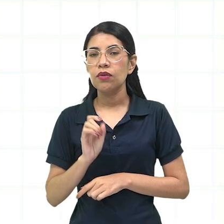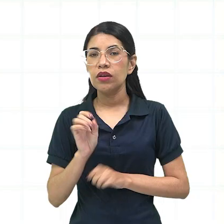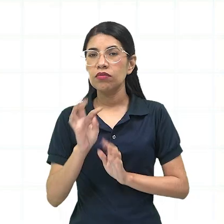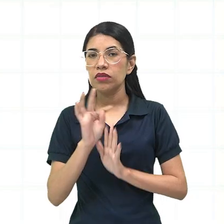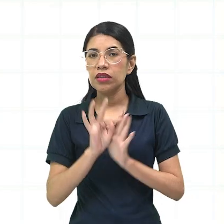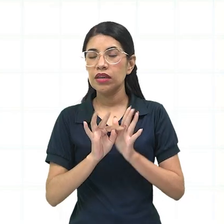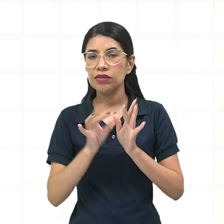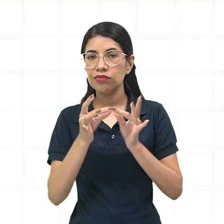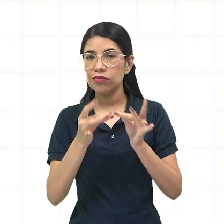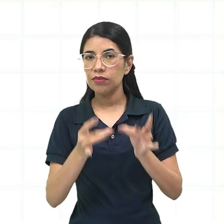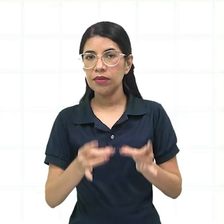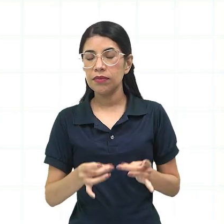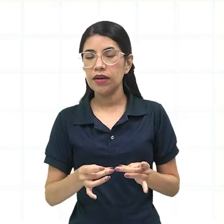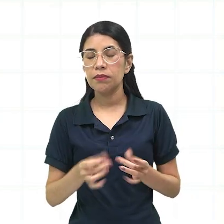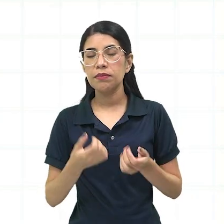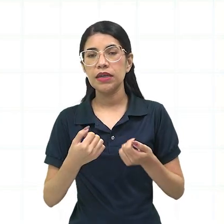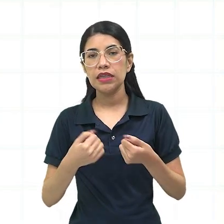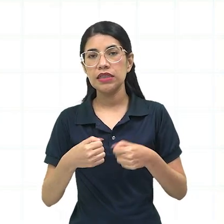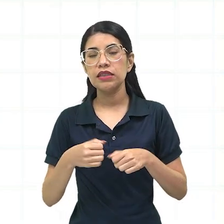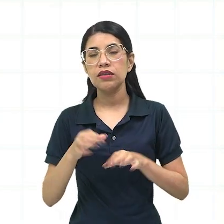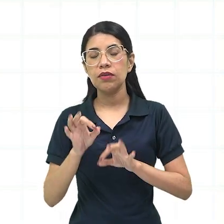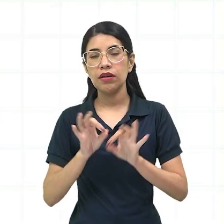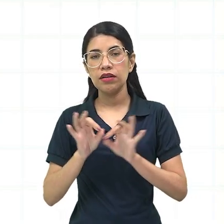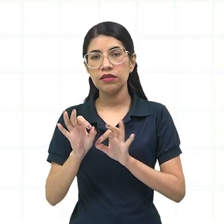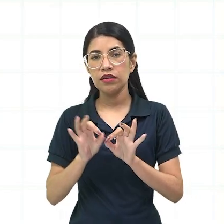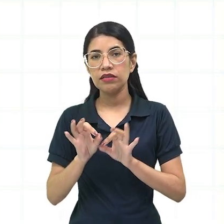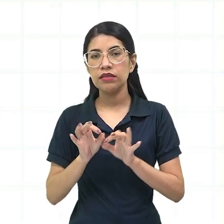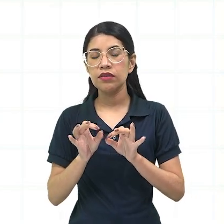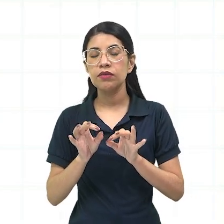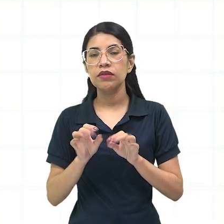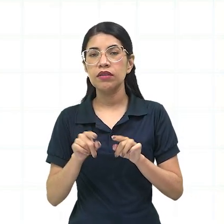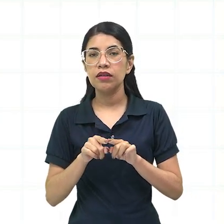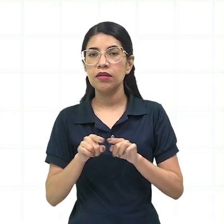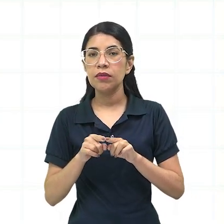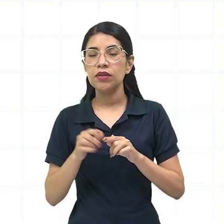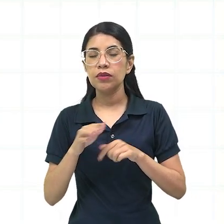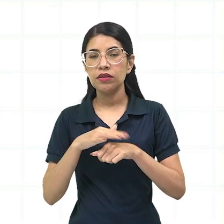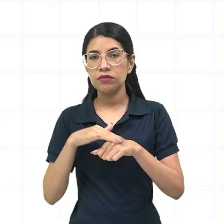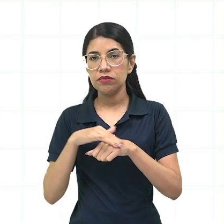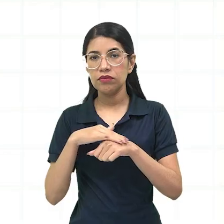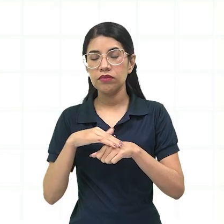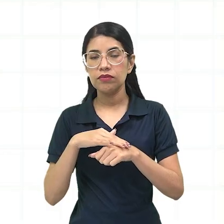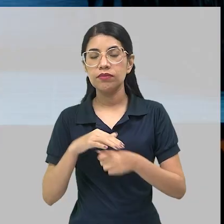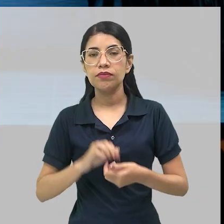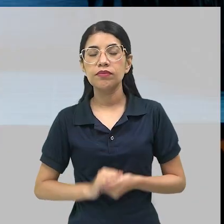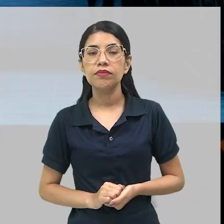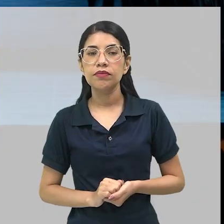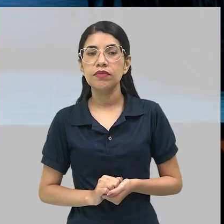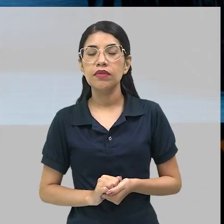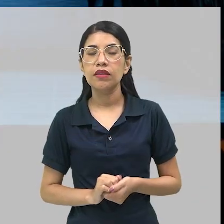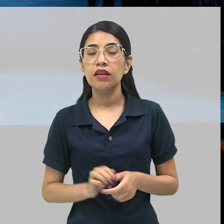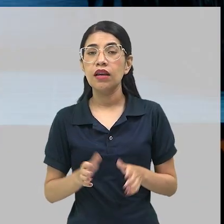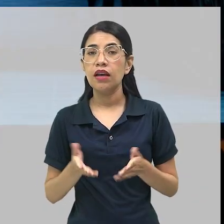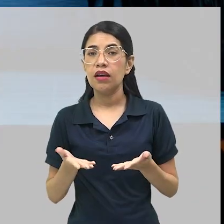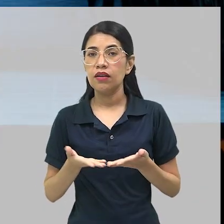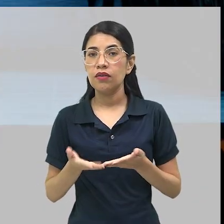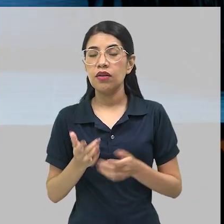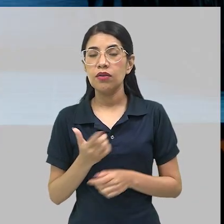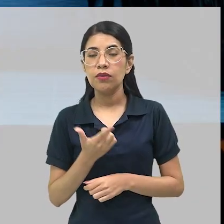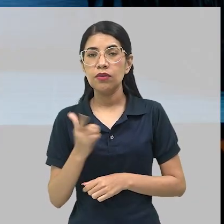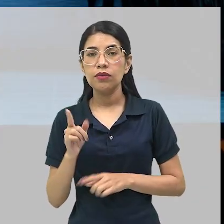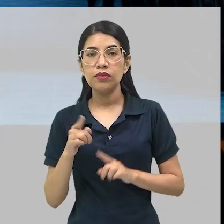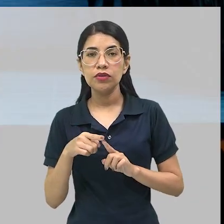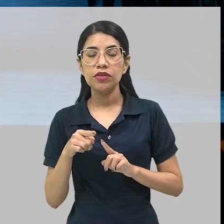texto corrido, é necessário pensar nessa elaboração. Mas aqui nós trouxemos uma forma